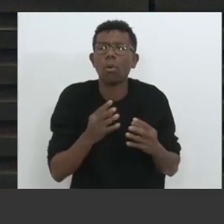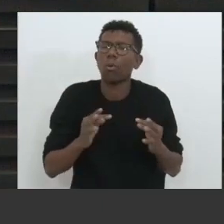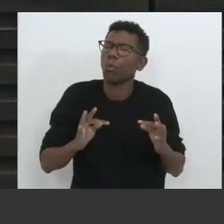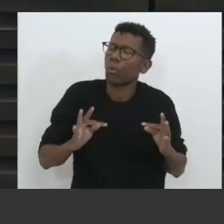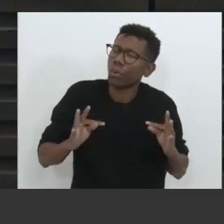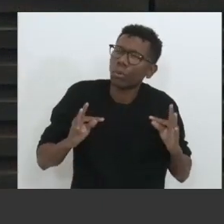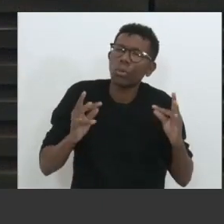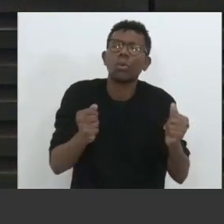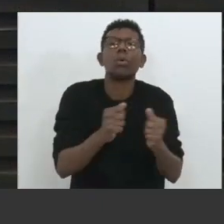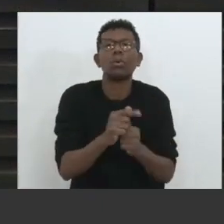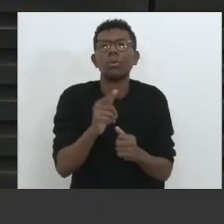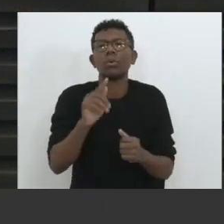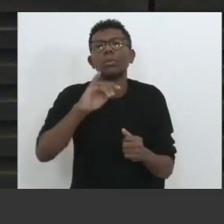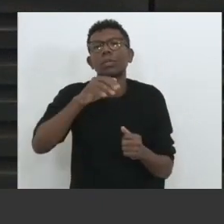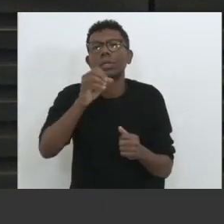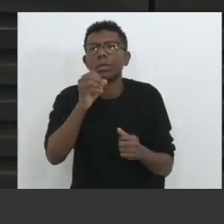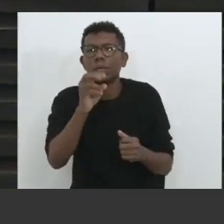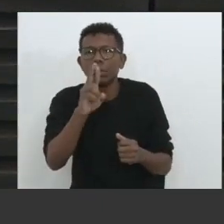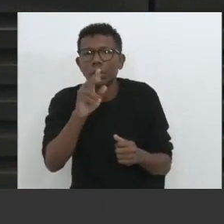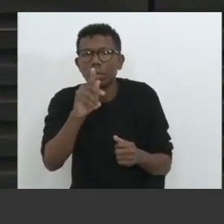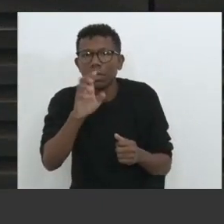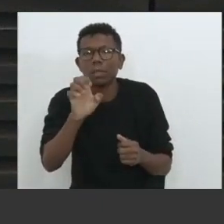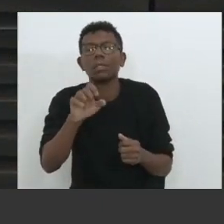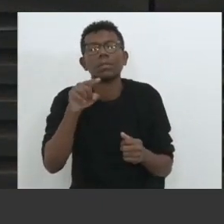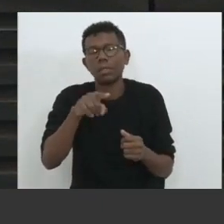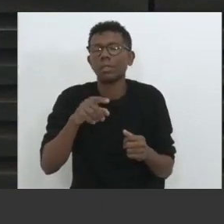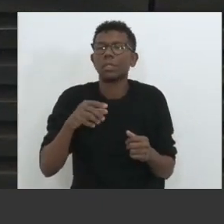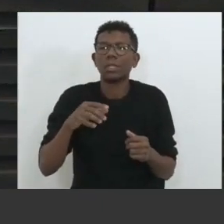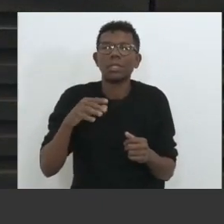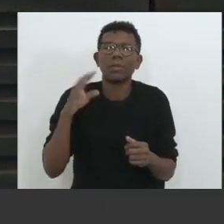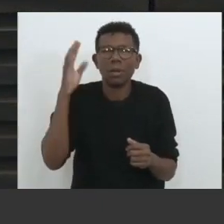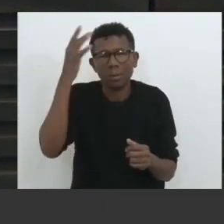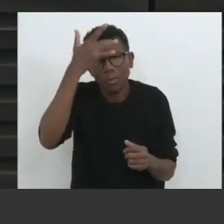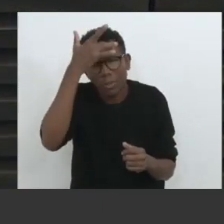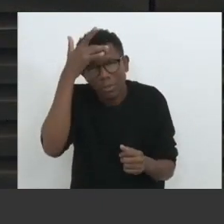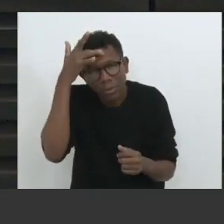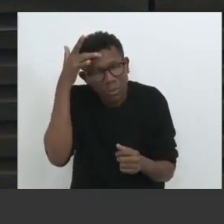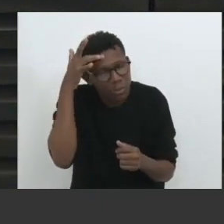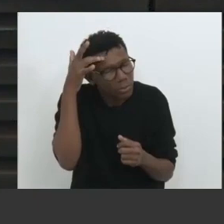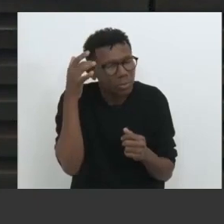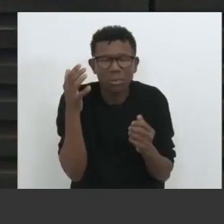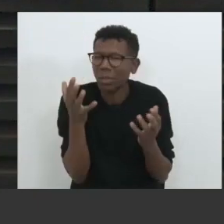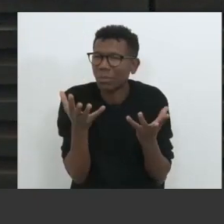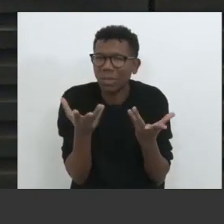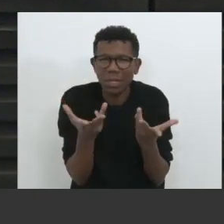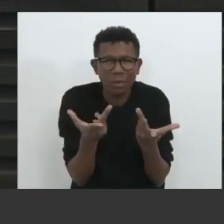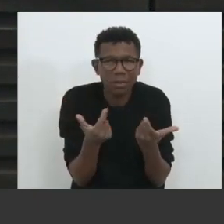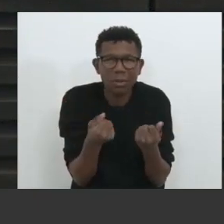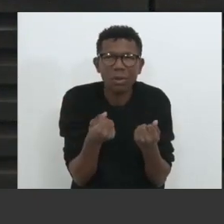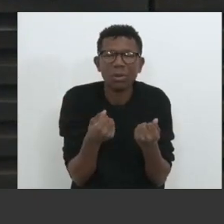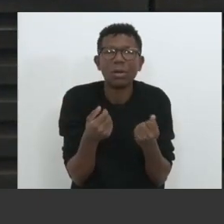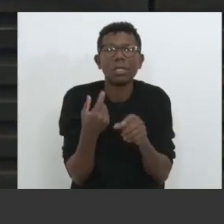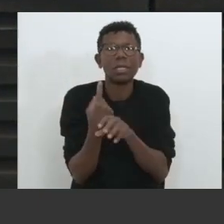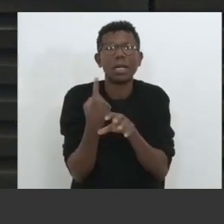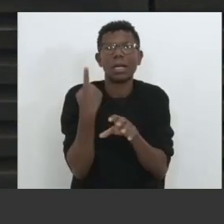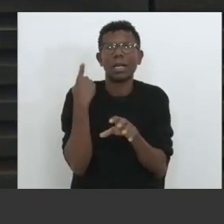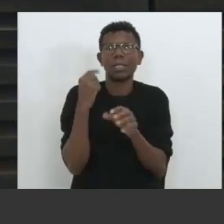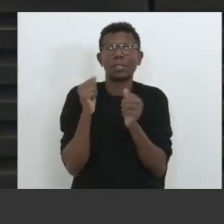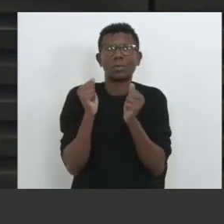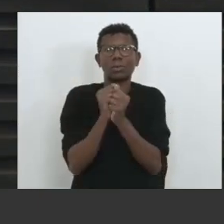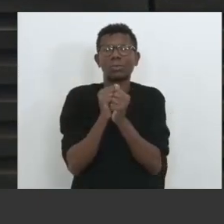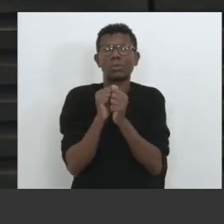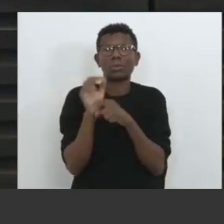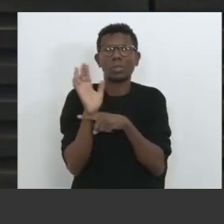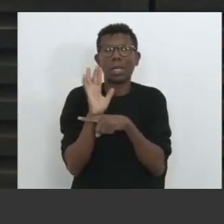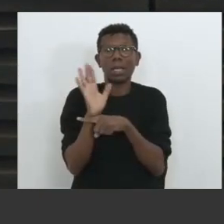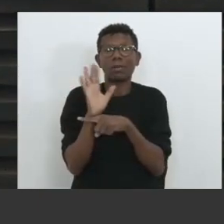Jorge Conte conosco você é um cara querido você é um cara que nós sempre estivemos juntos na na gravação do filme do mamona sempre lá